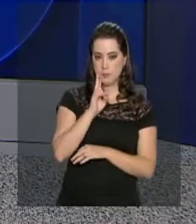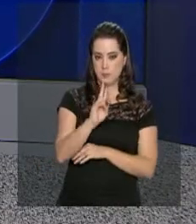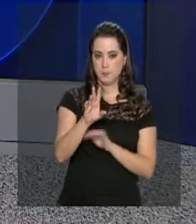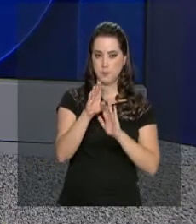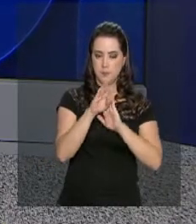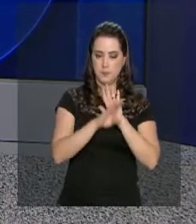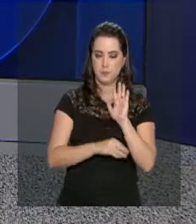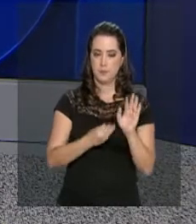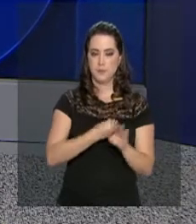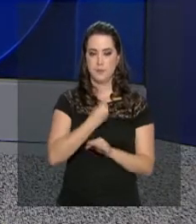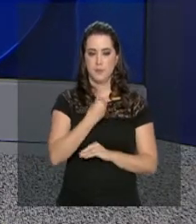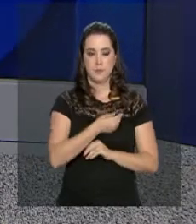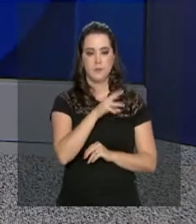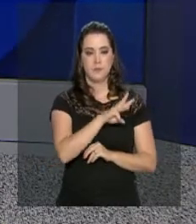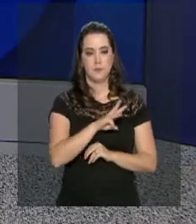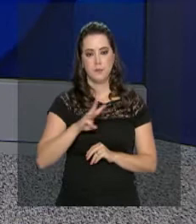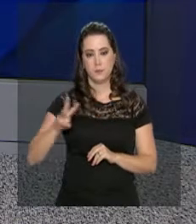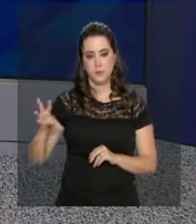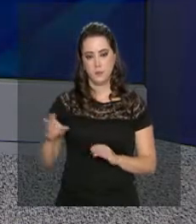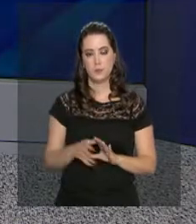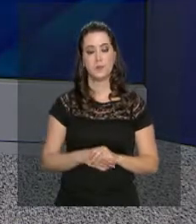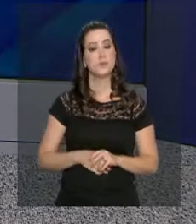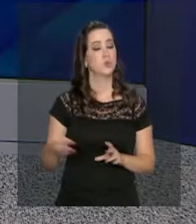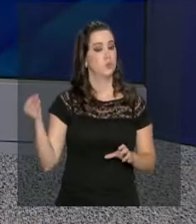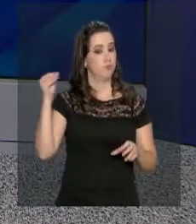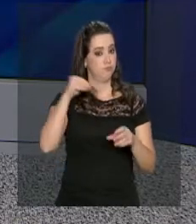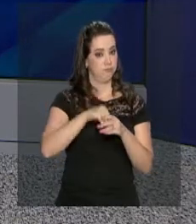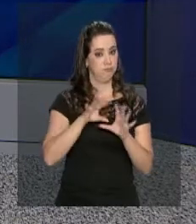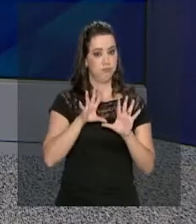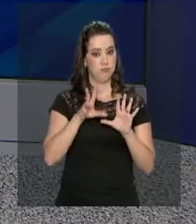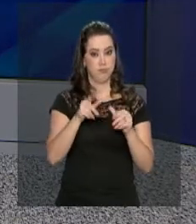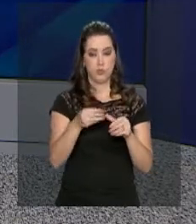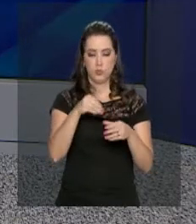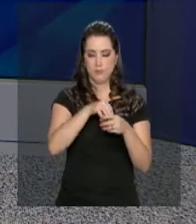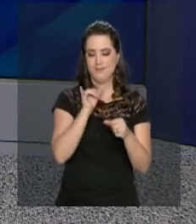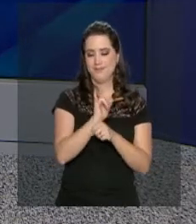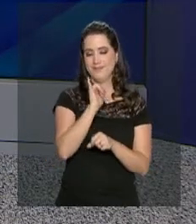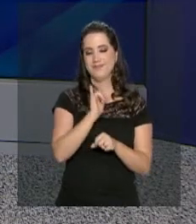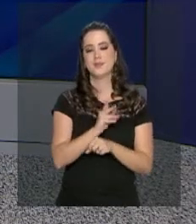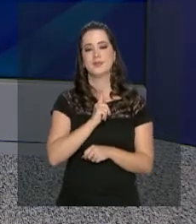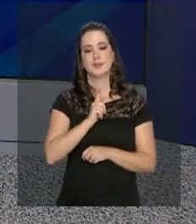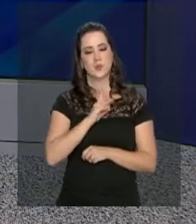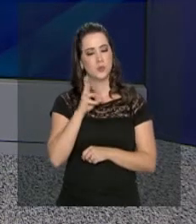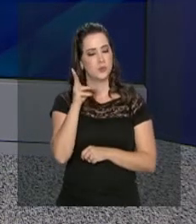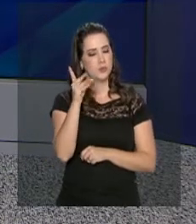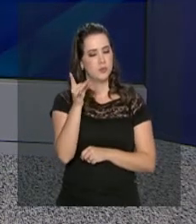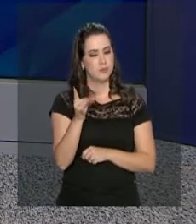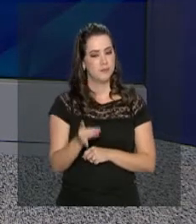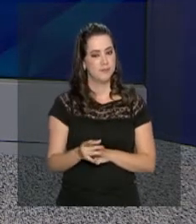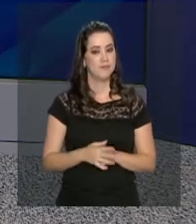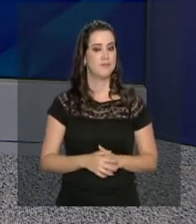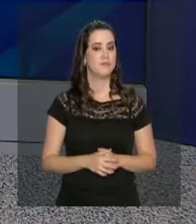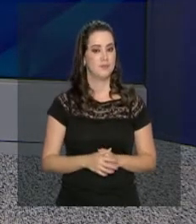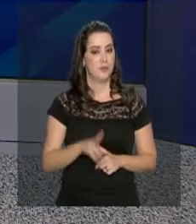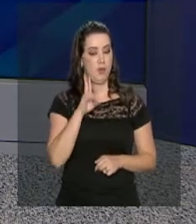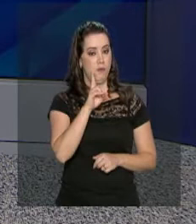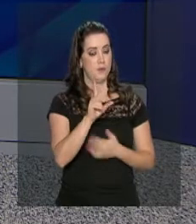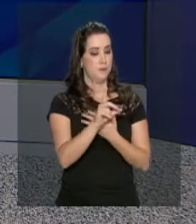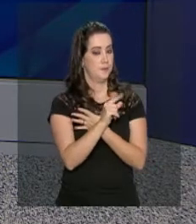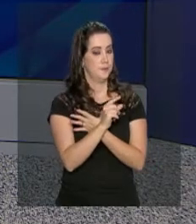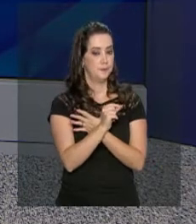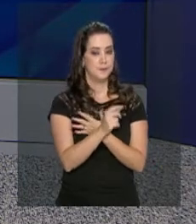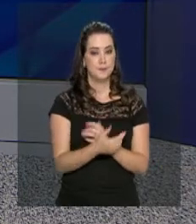acompanha nossa programação ao vivo pelo site da npr todas as reportagens estão em nosso canal no youtube acesse também